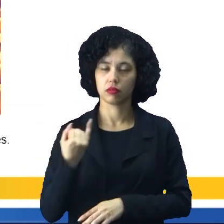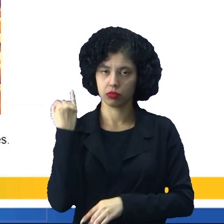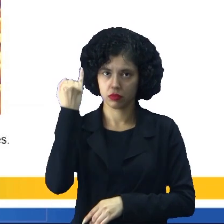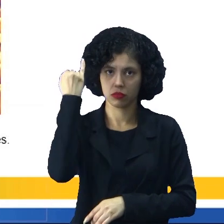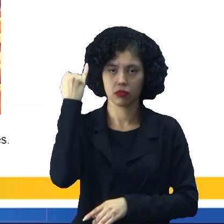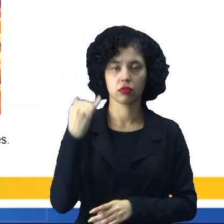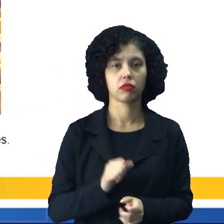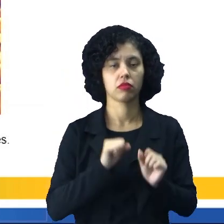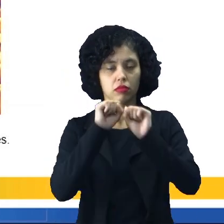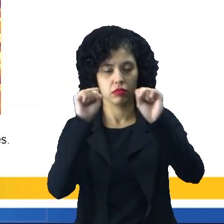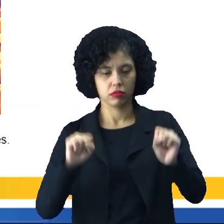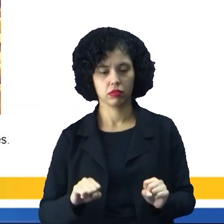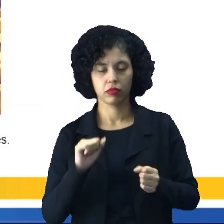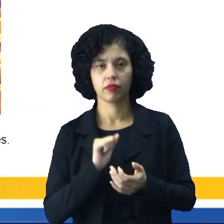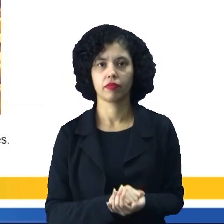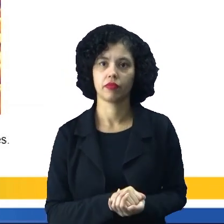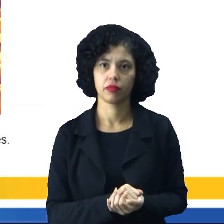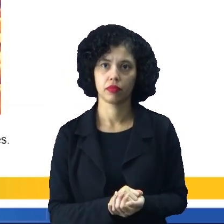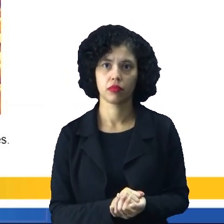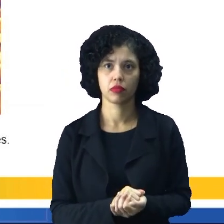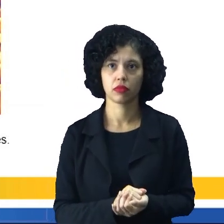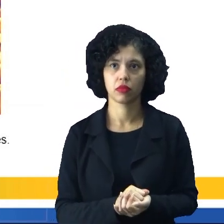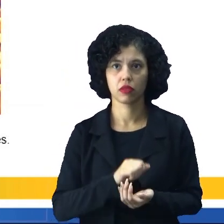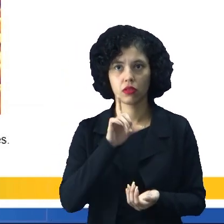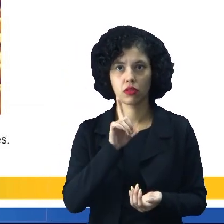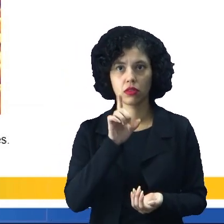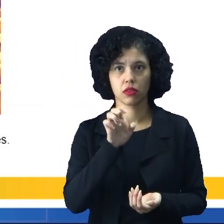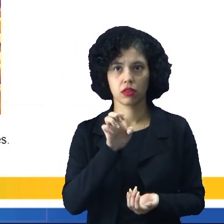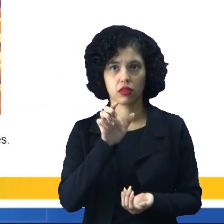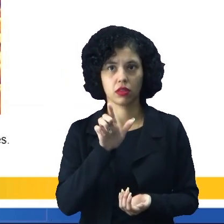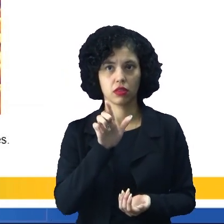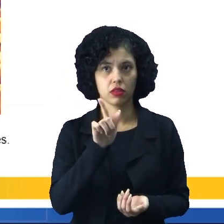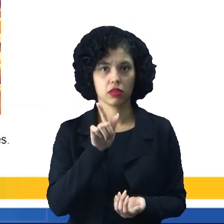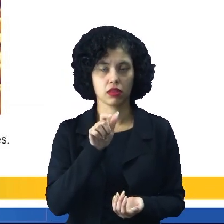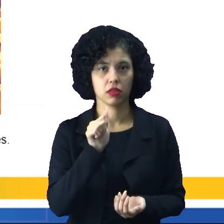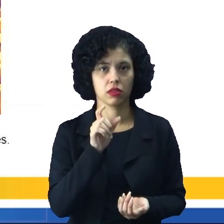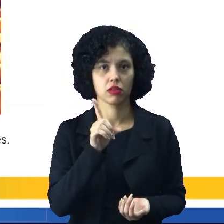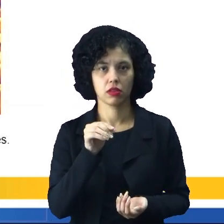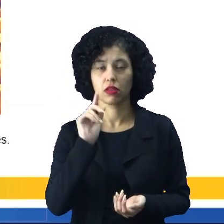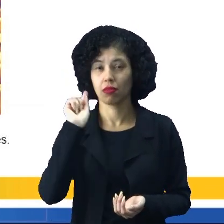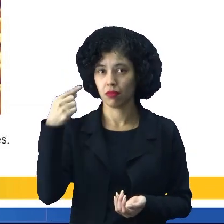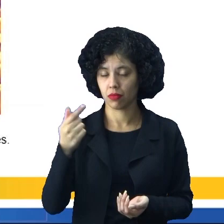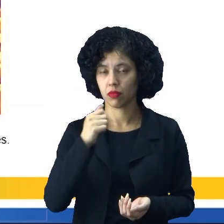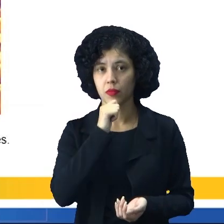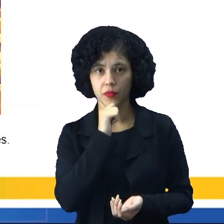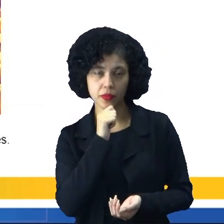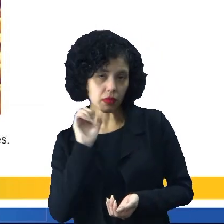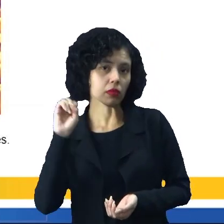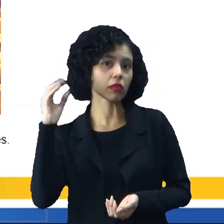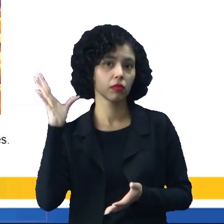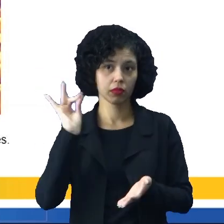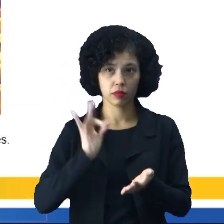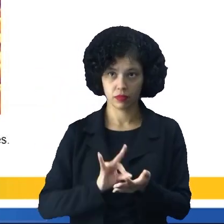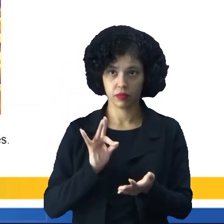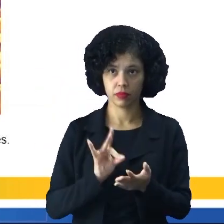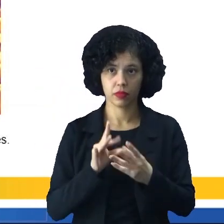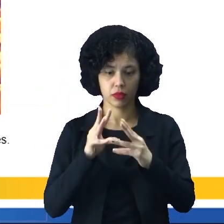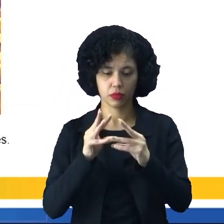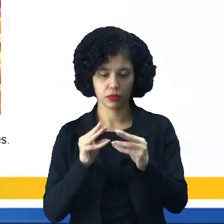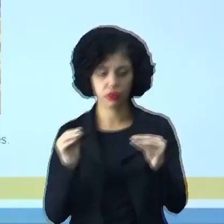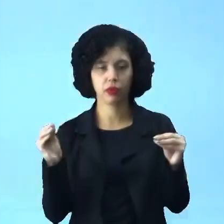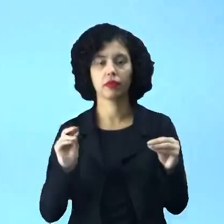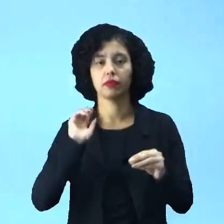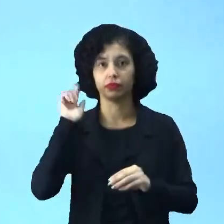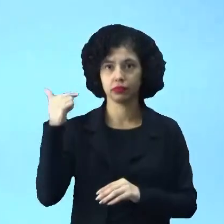o sistema digestório, que é o intestino delgado. É lá, pessoal, que justamente vai ocorrer de fato a digestão.